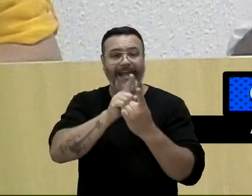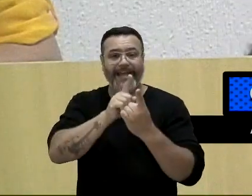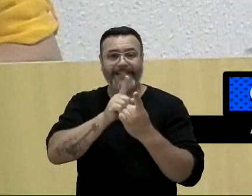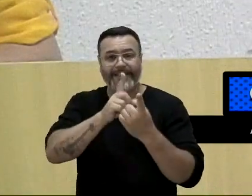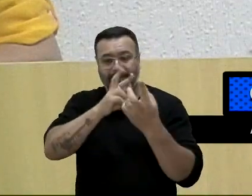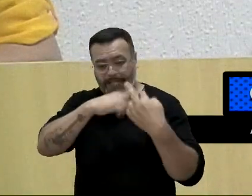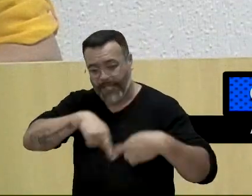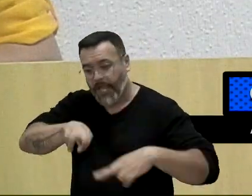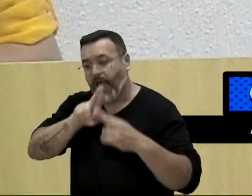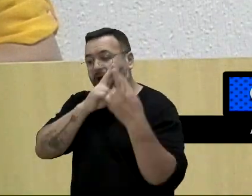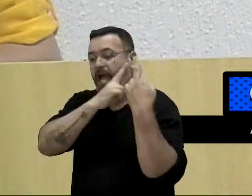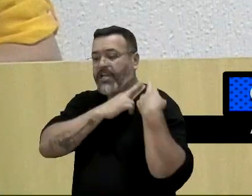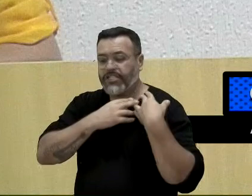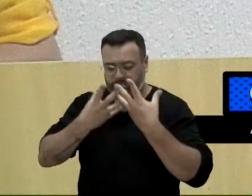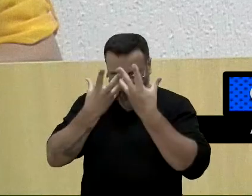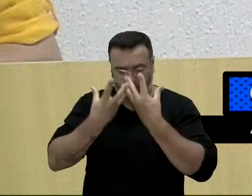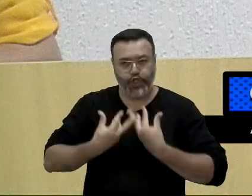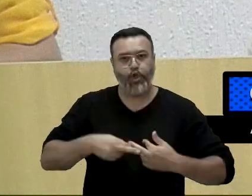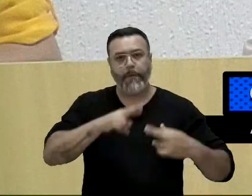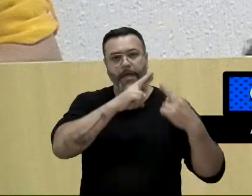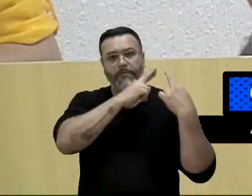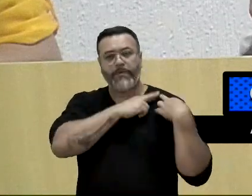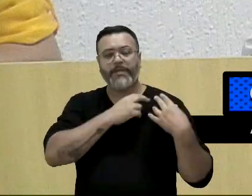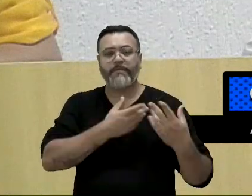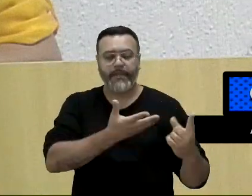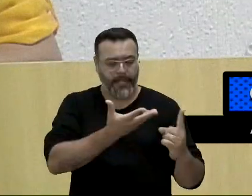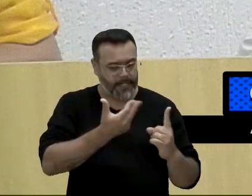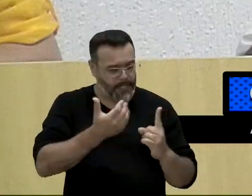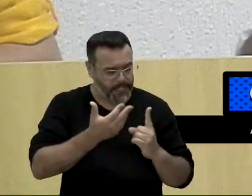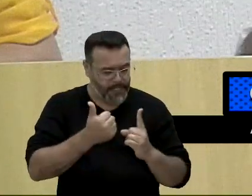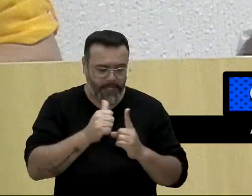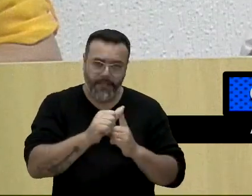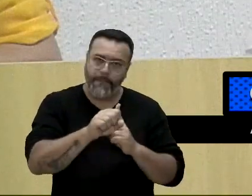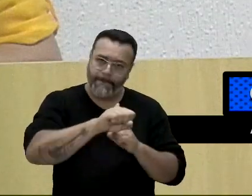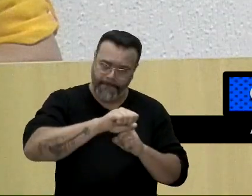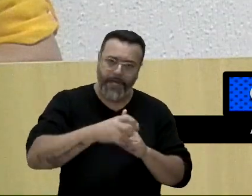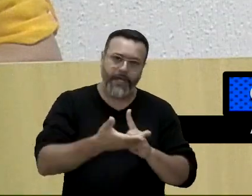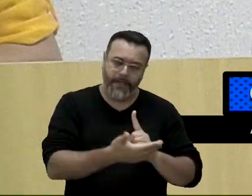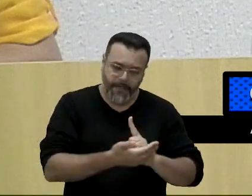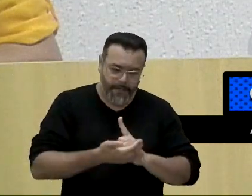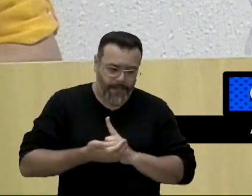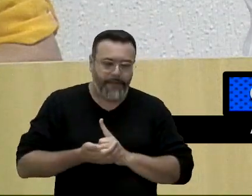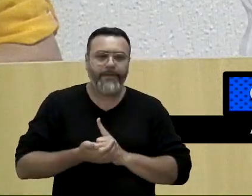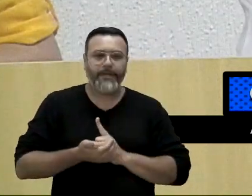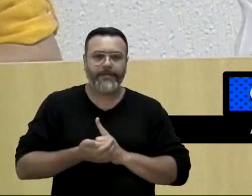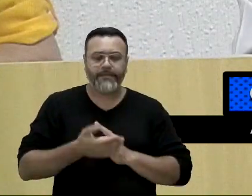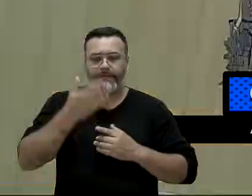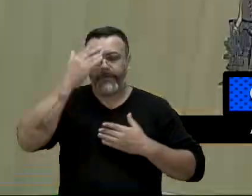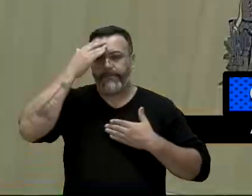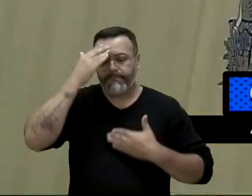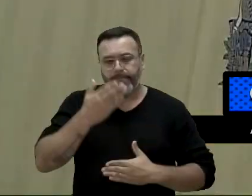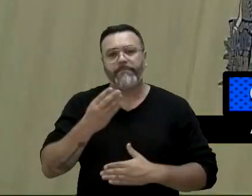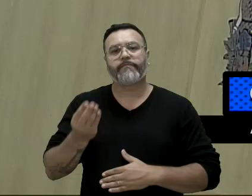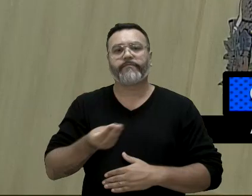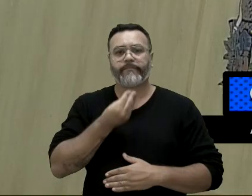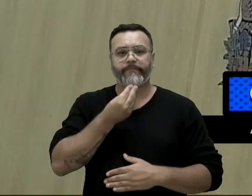e acolha essas mulheres. Muito obrigado pela oportunidade.